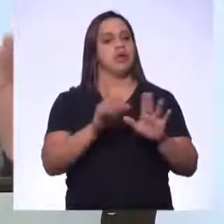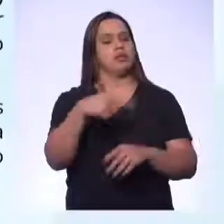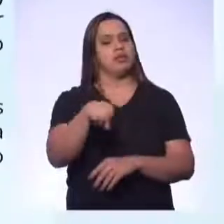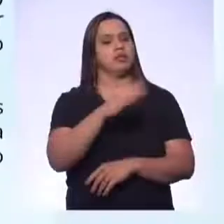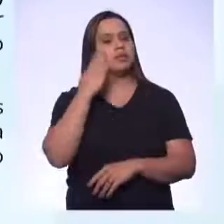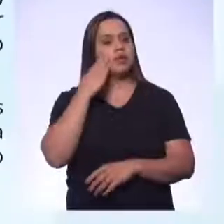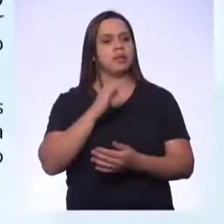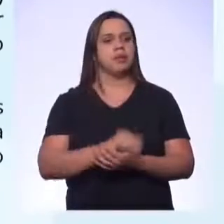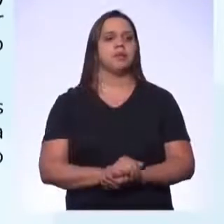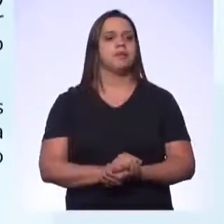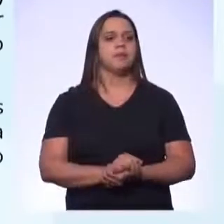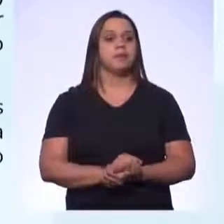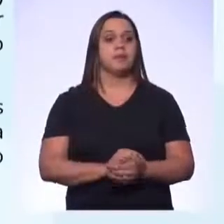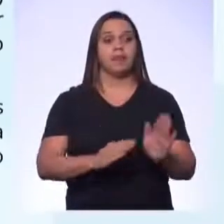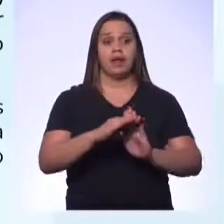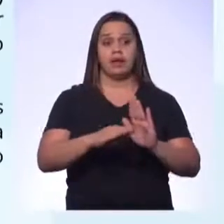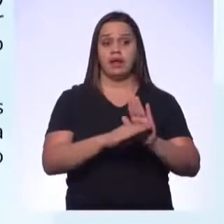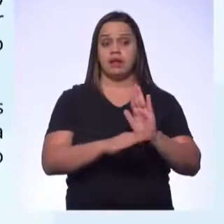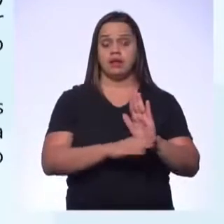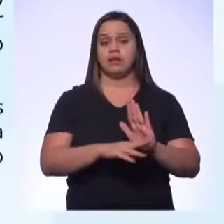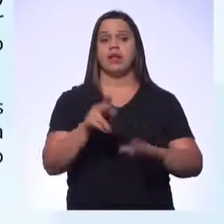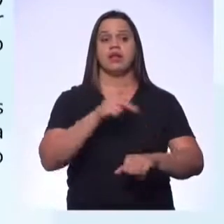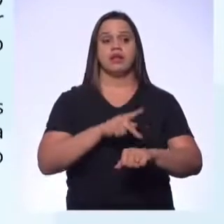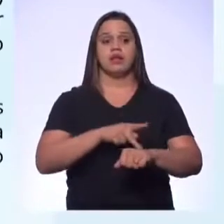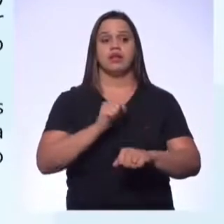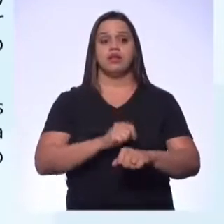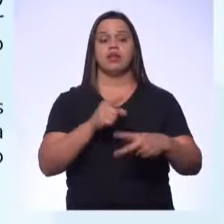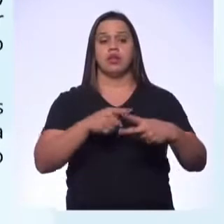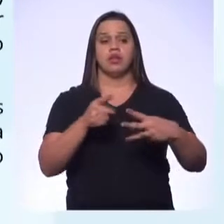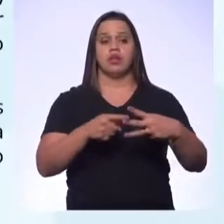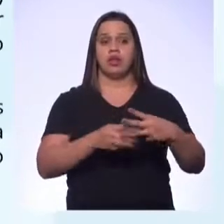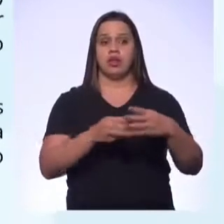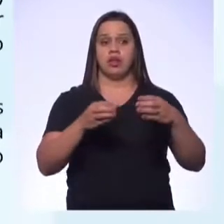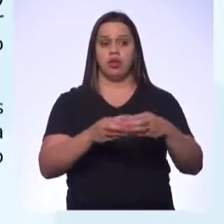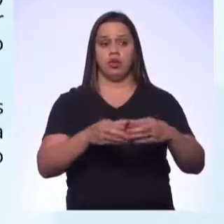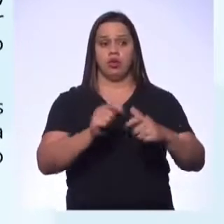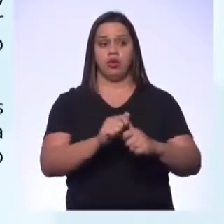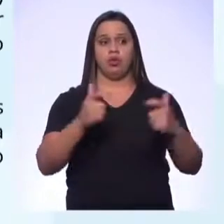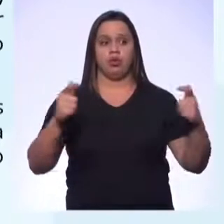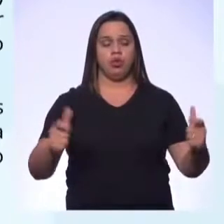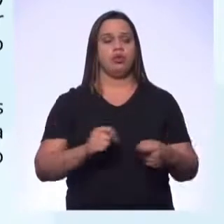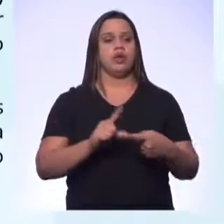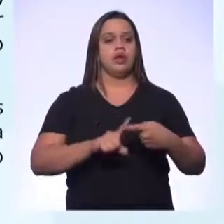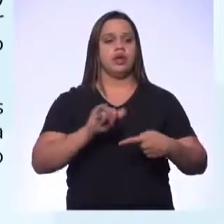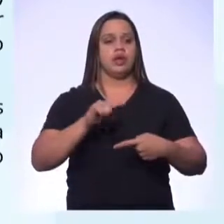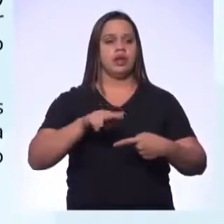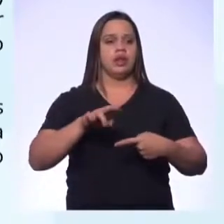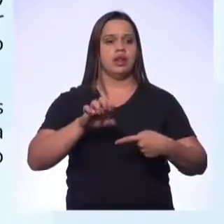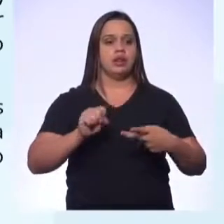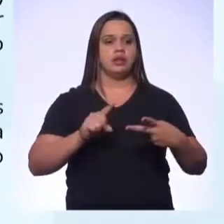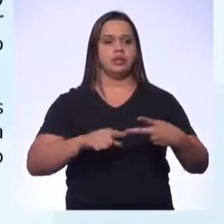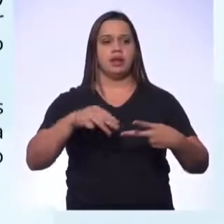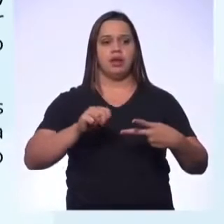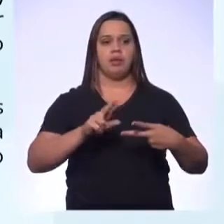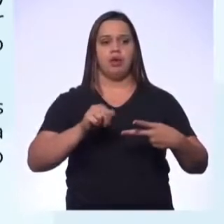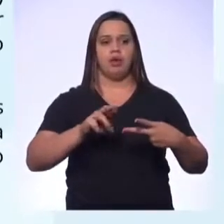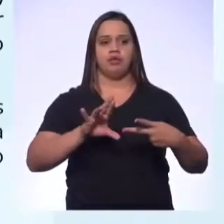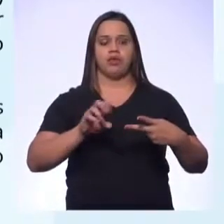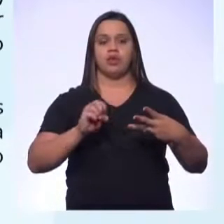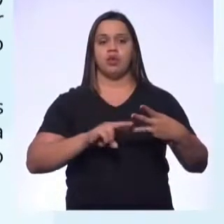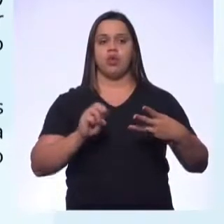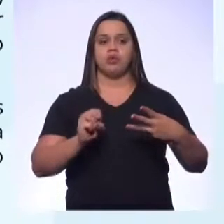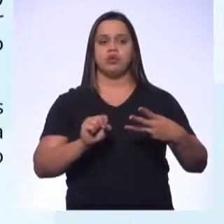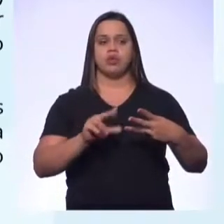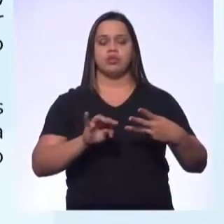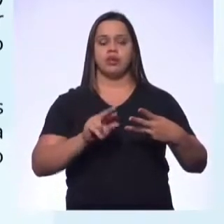Vamos seguir aí? A classificação das rochas está organizada em 3 grandes grupos: ígneas, metamórficas ou sedimentares. A crosta terrestre